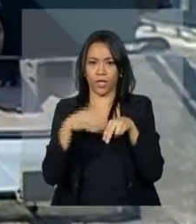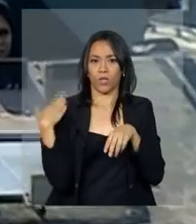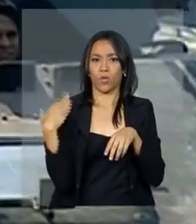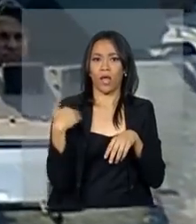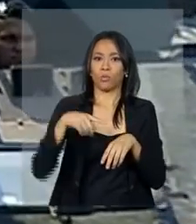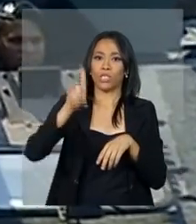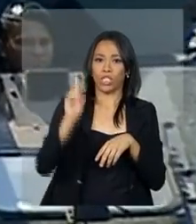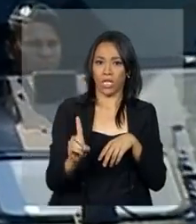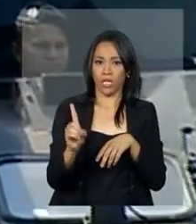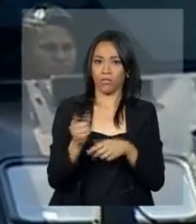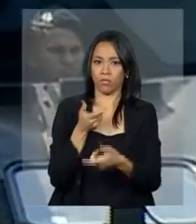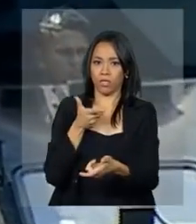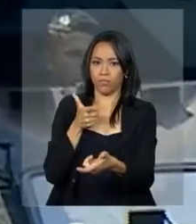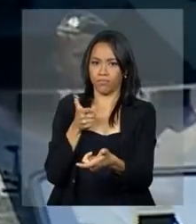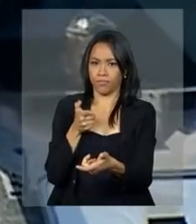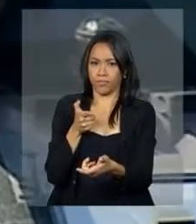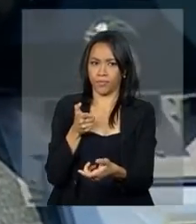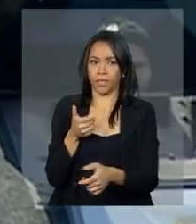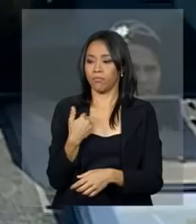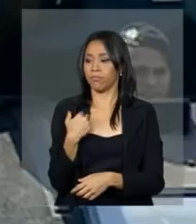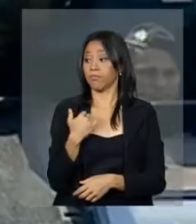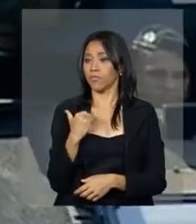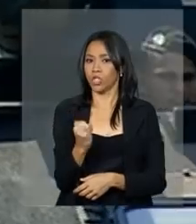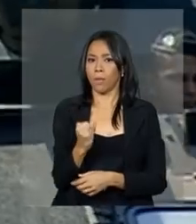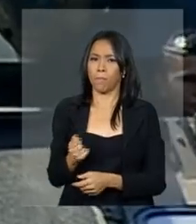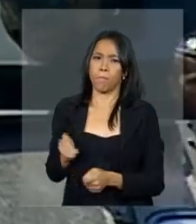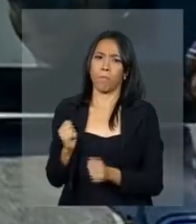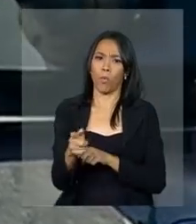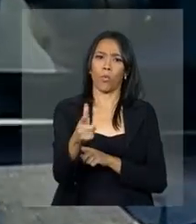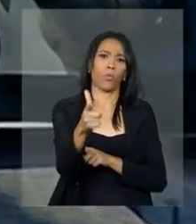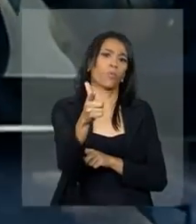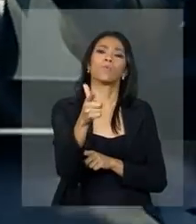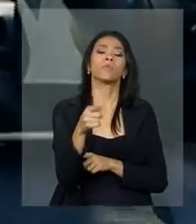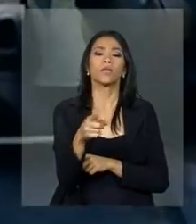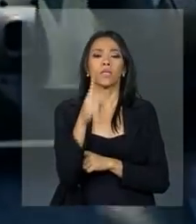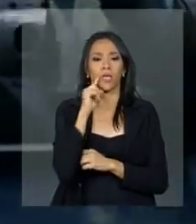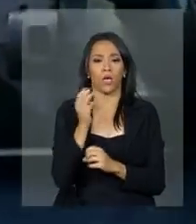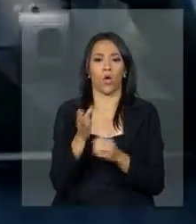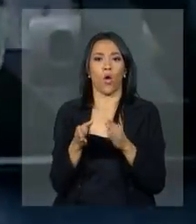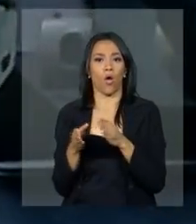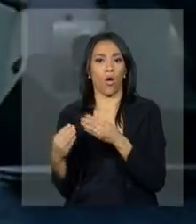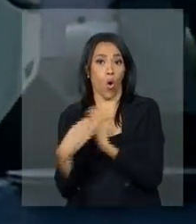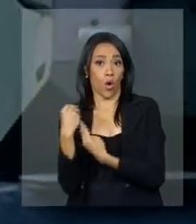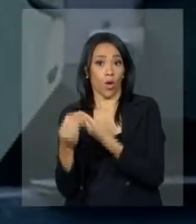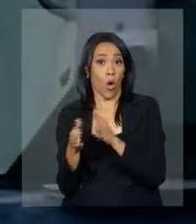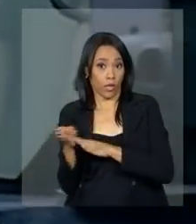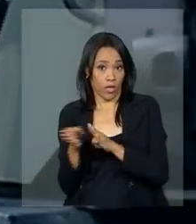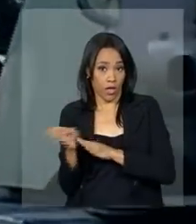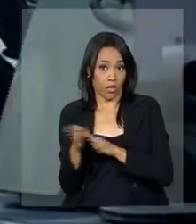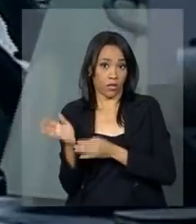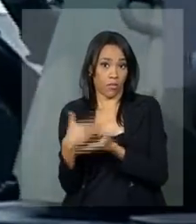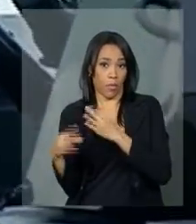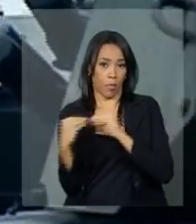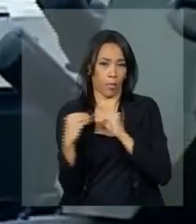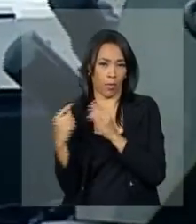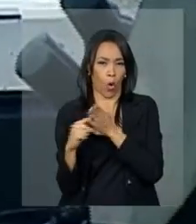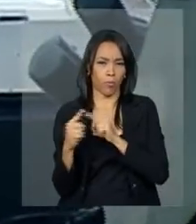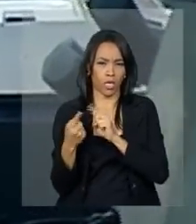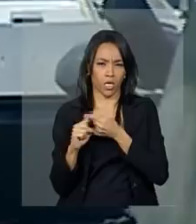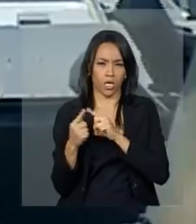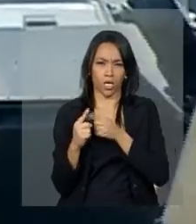atirador da MAG, o motorista, o comandante do carro, no interior do carro. E atrás deles vem o grupo de combate